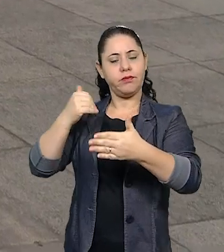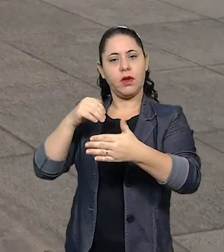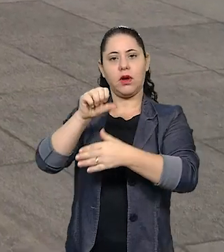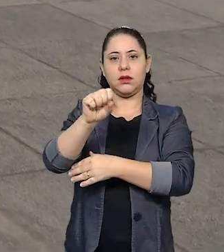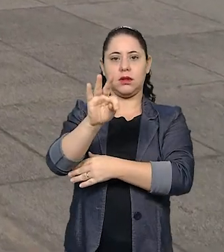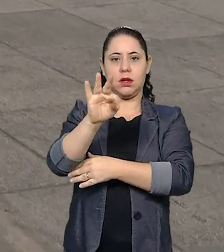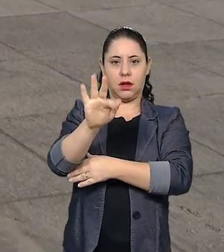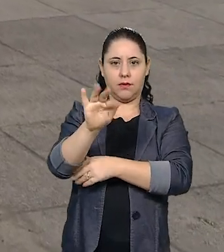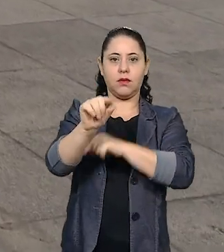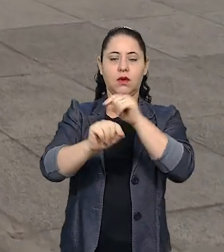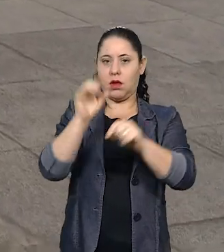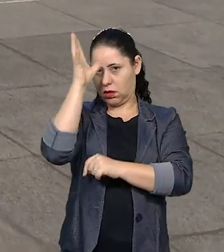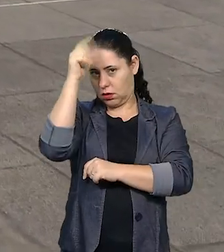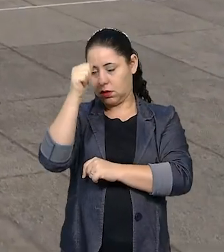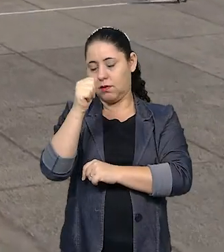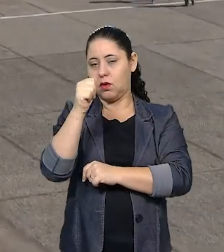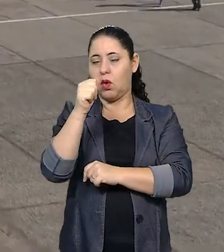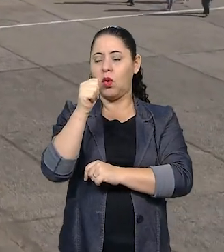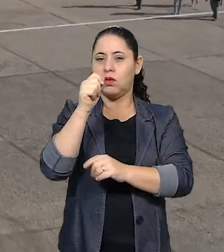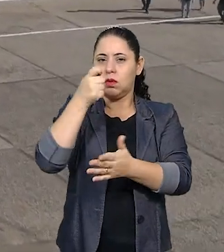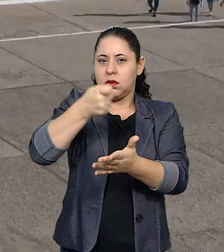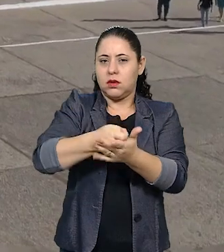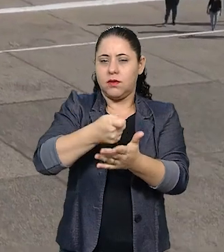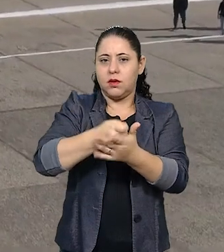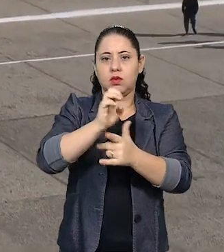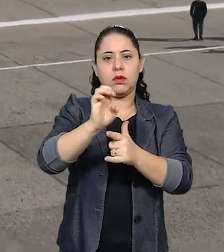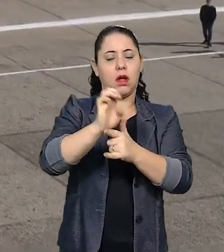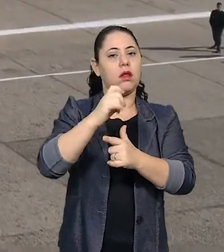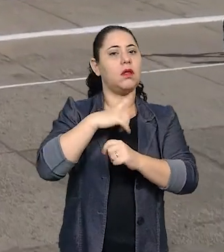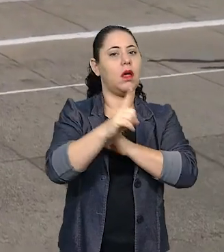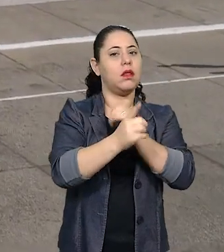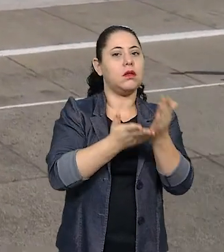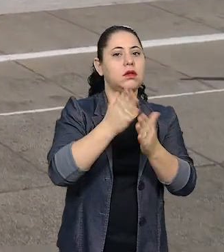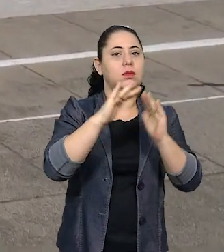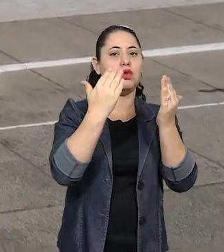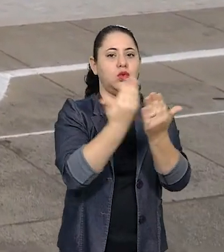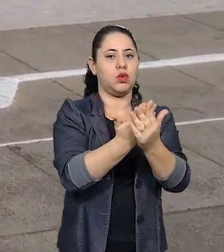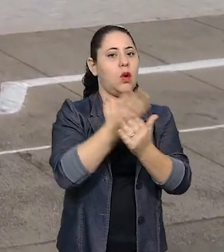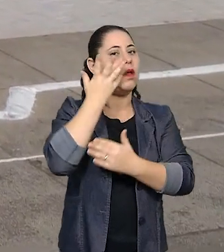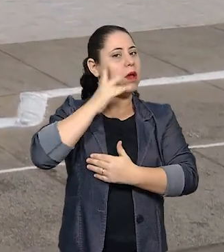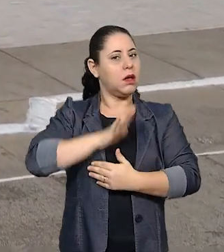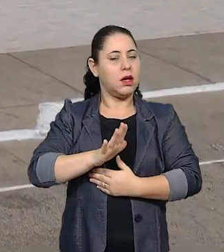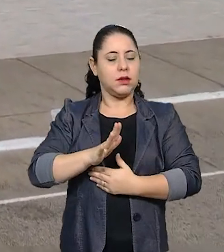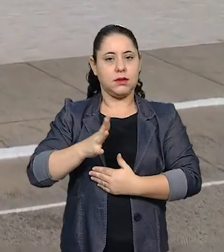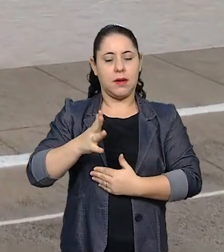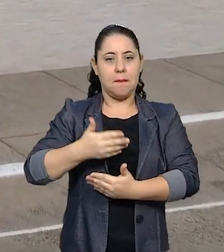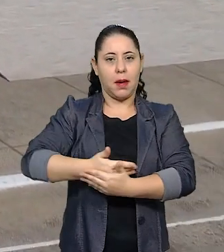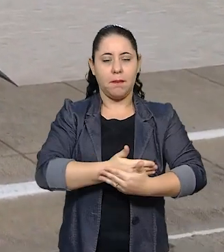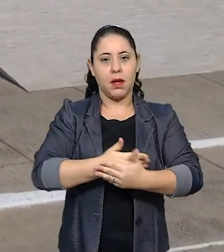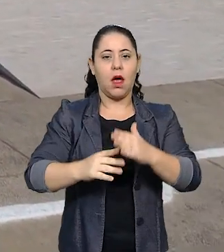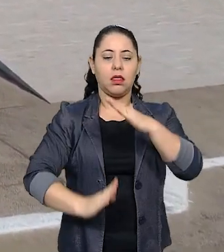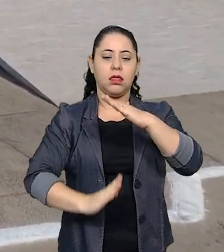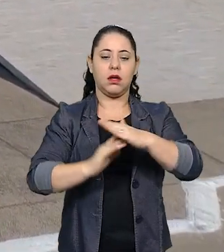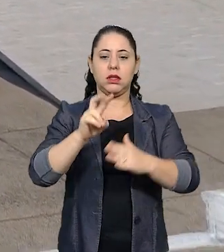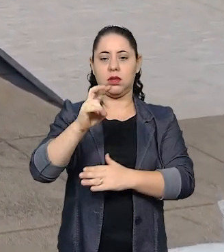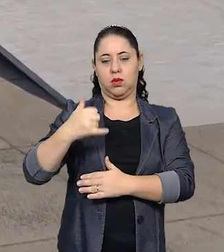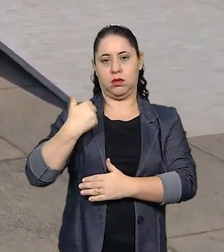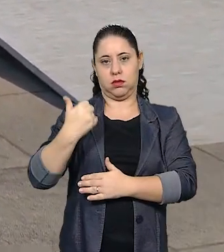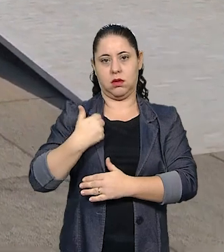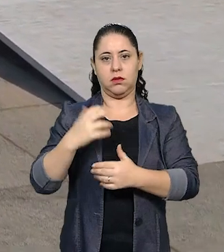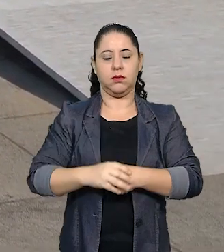Então, a creche, de fato, ela é um direito e precisa ser assegurado e cumprido pelo Estado. Recentemente, o Supremo Tribunal Federal decidiu que o